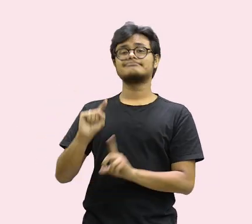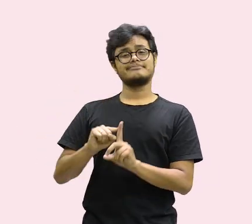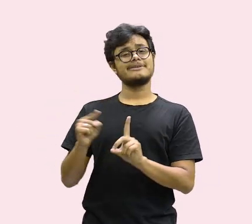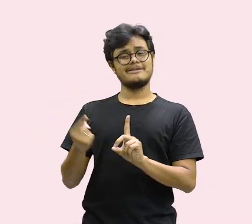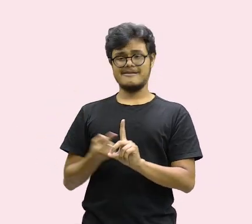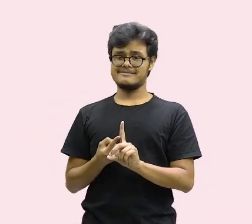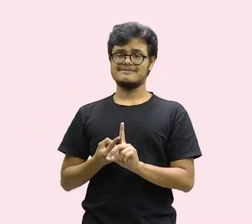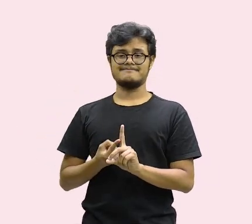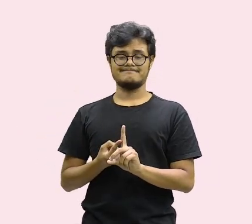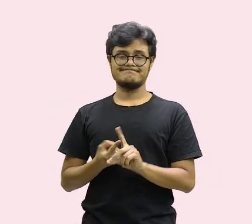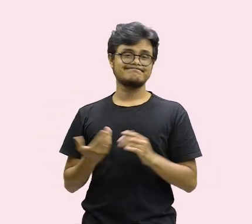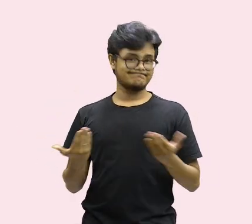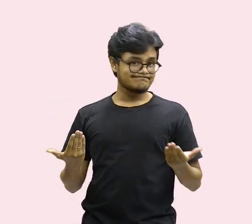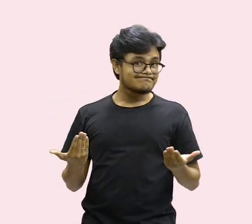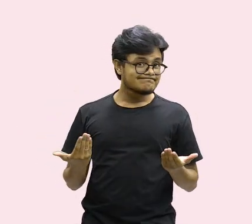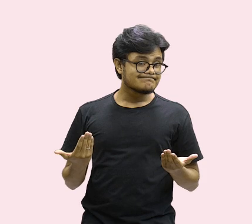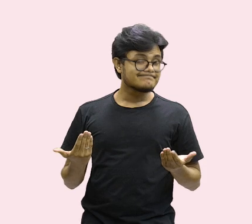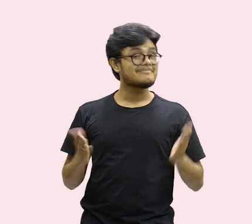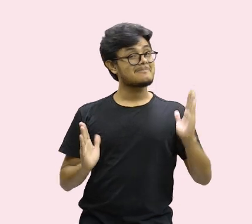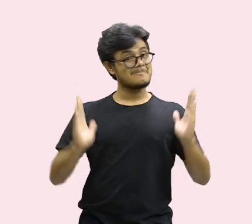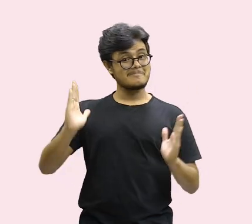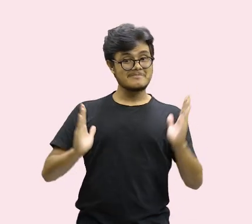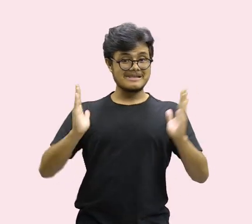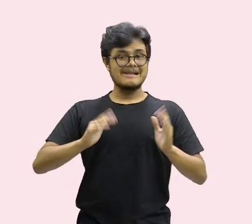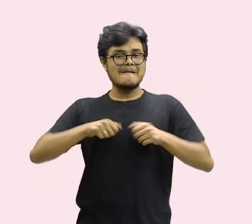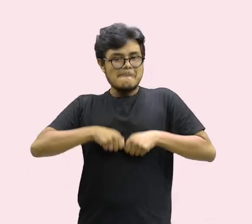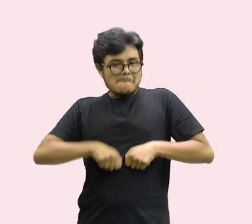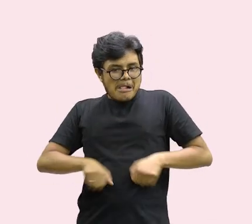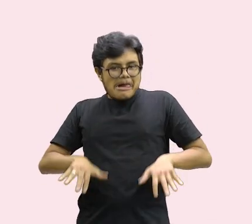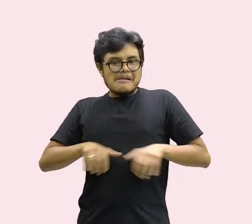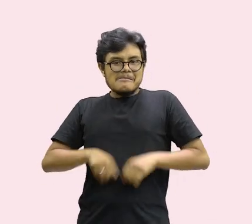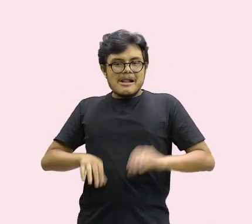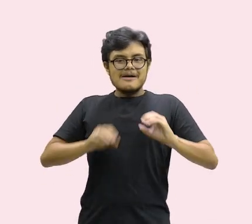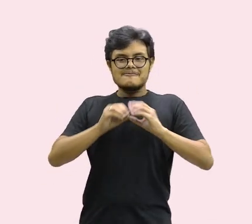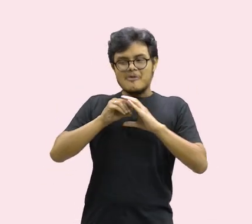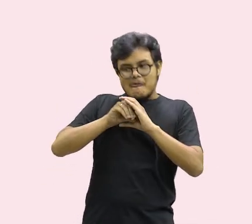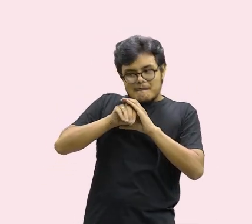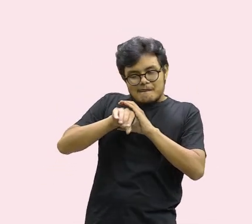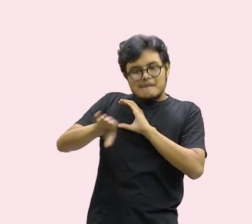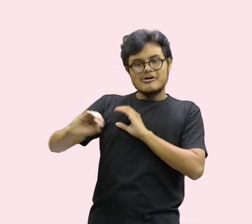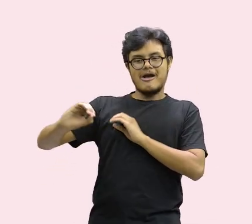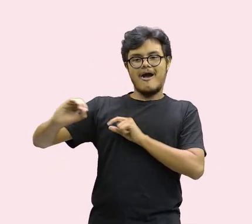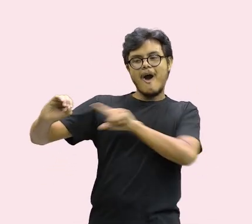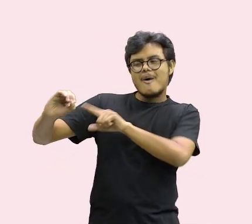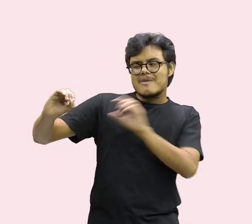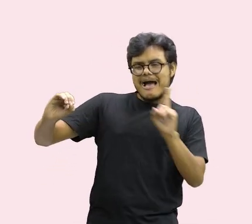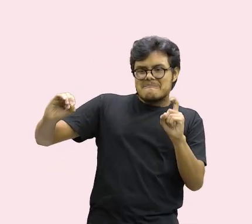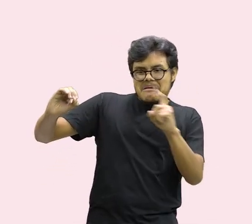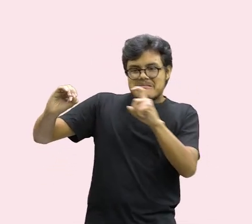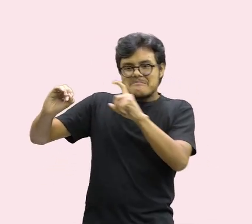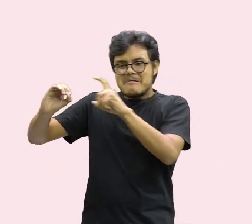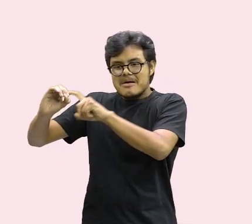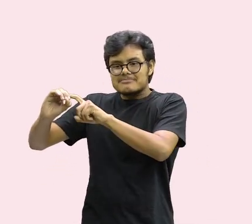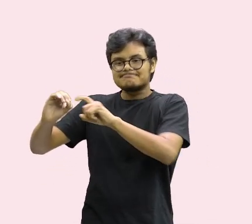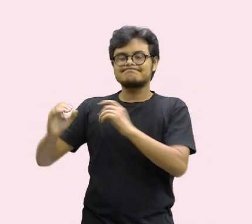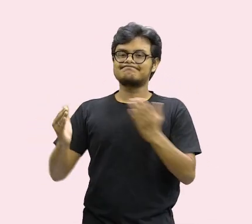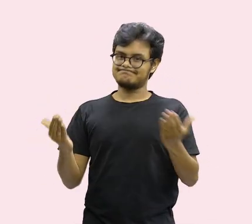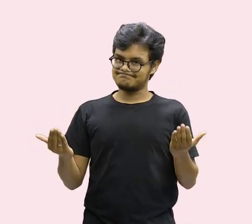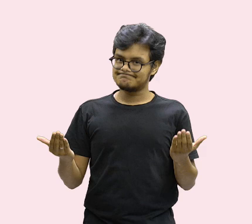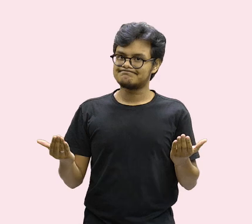de engravidar, porque você está no período de secreção, período de ovulação, período de produção